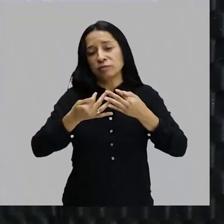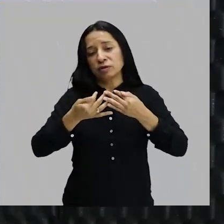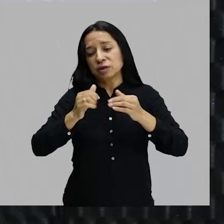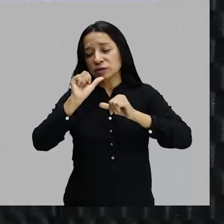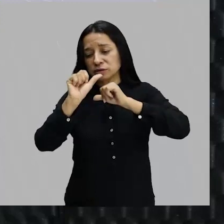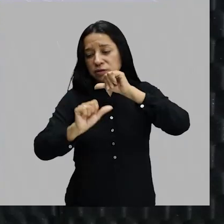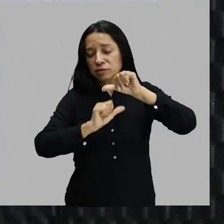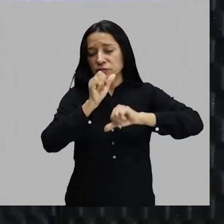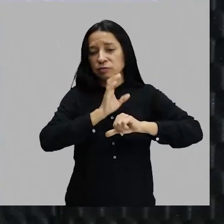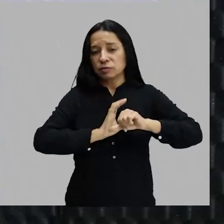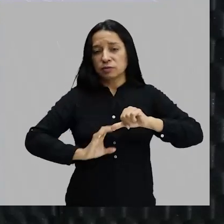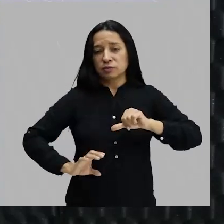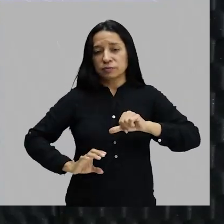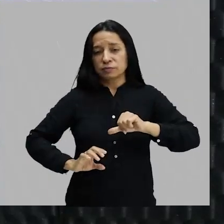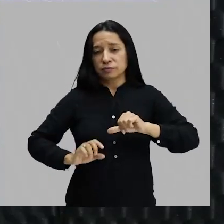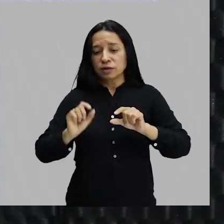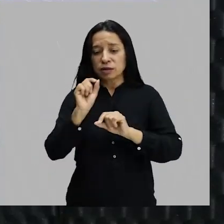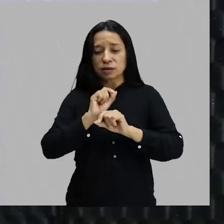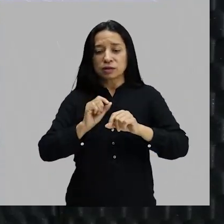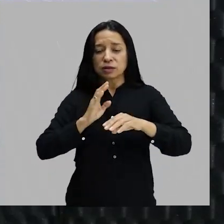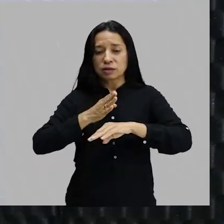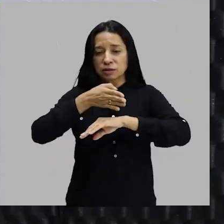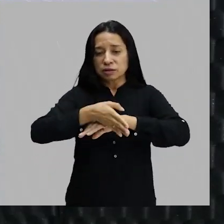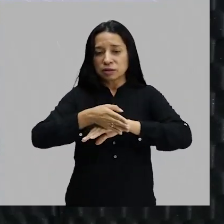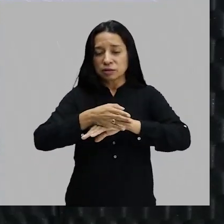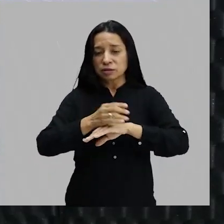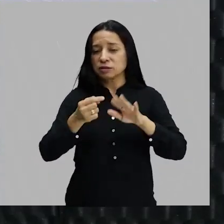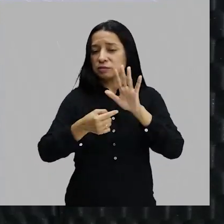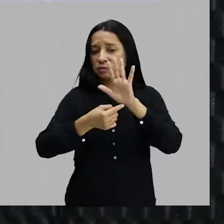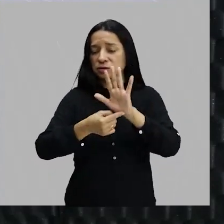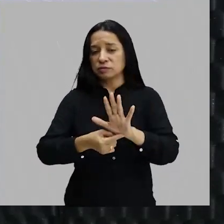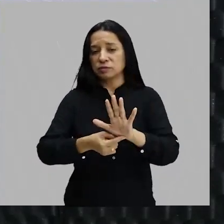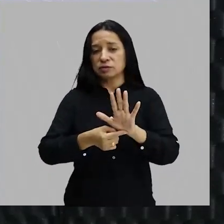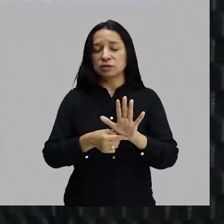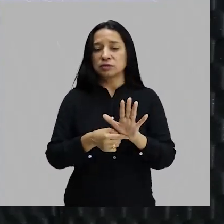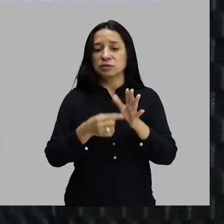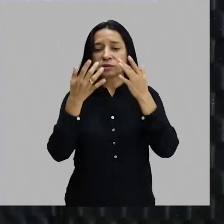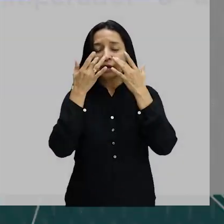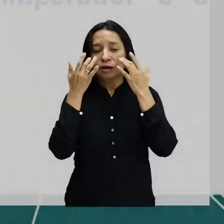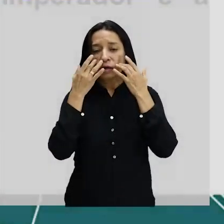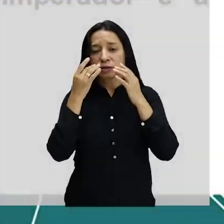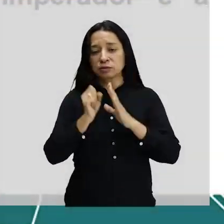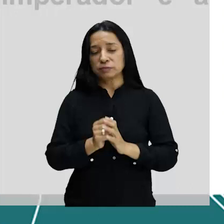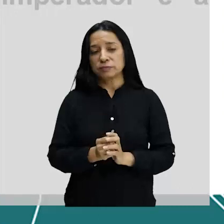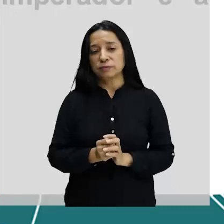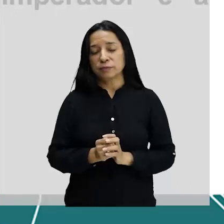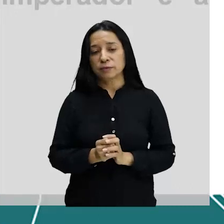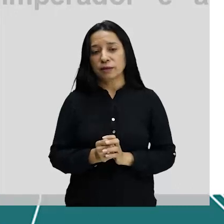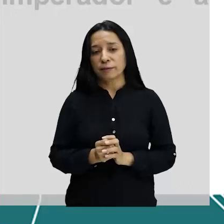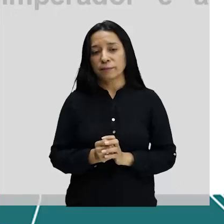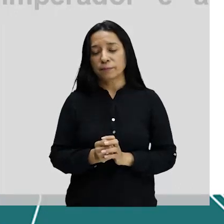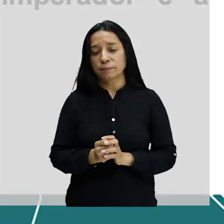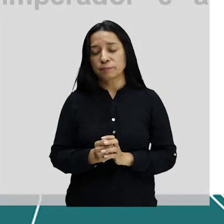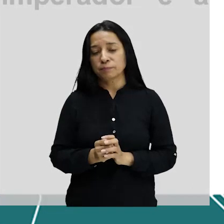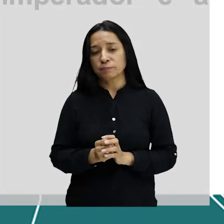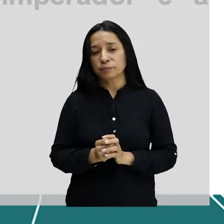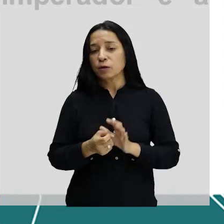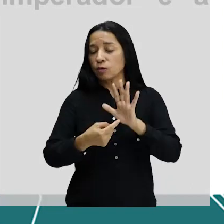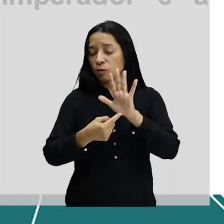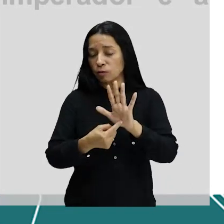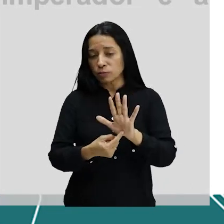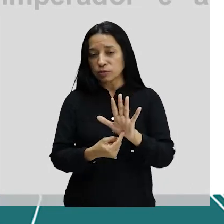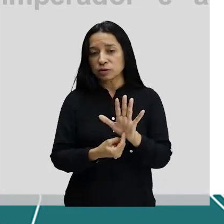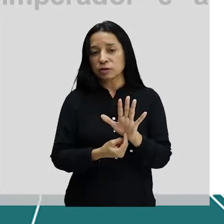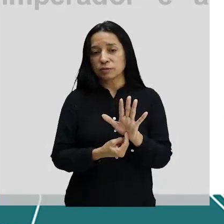Aí é que entram as manifestações da arte cristã primitiva. Agora faz sentido. Só para localizar para vocês, em